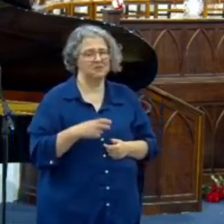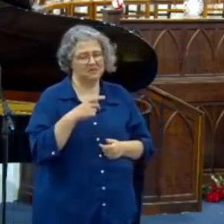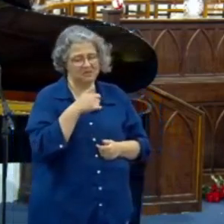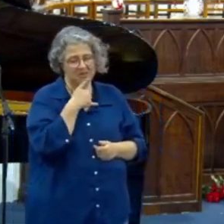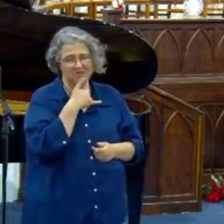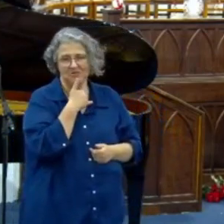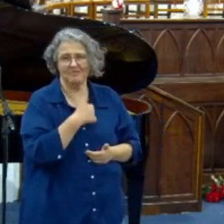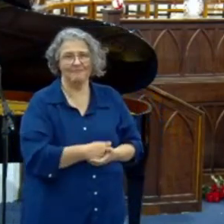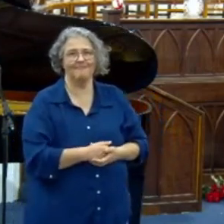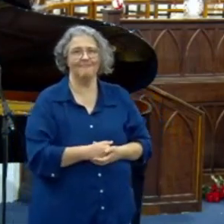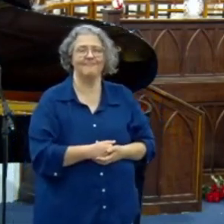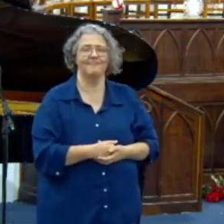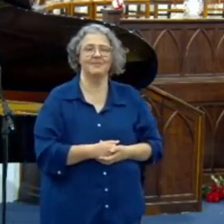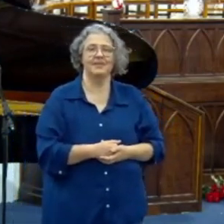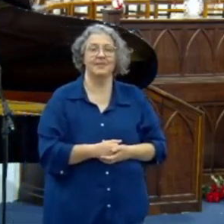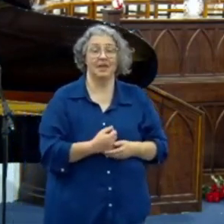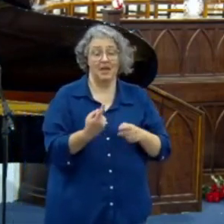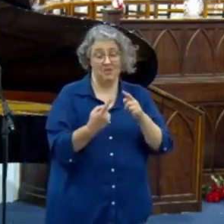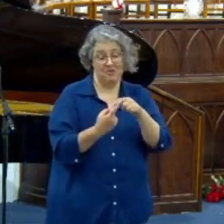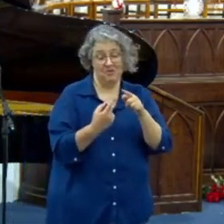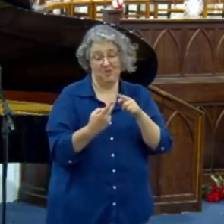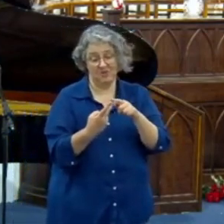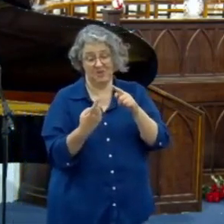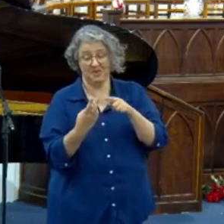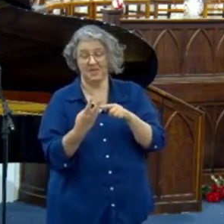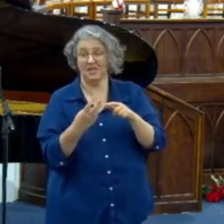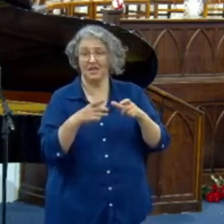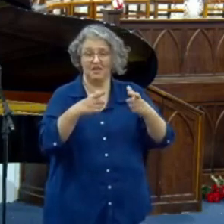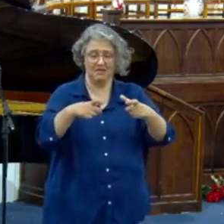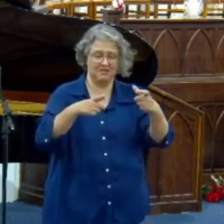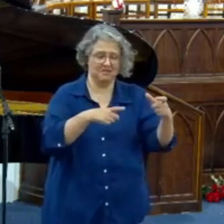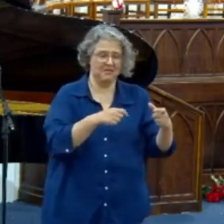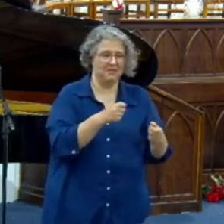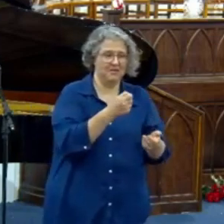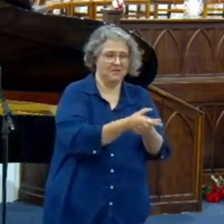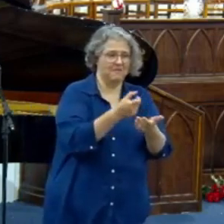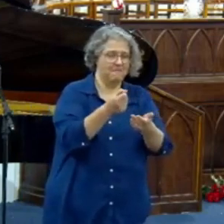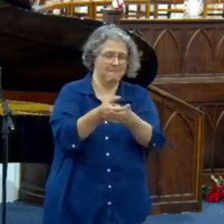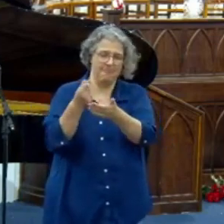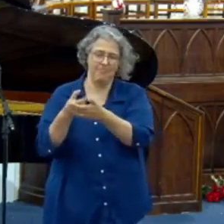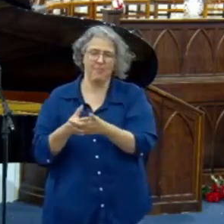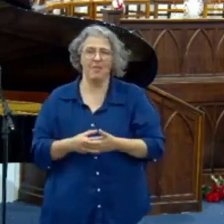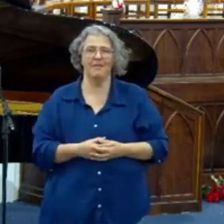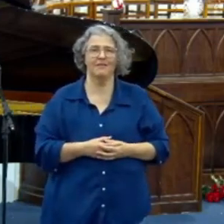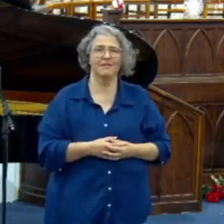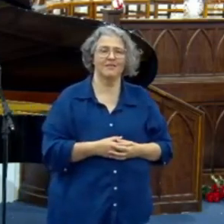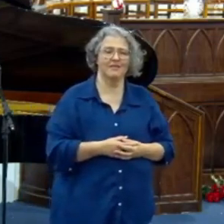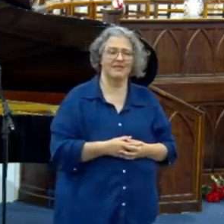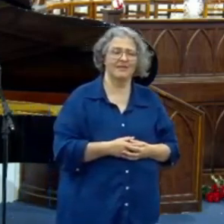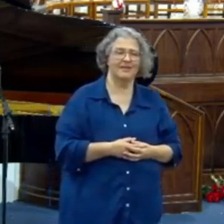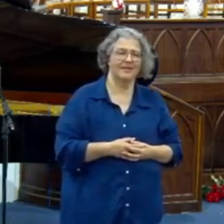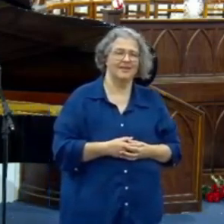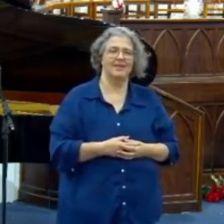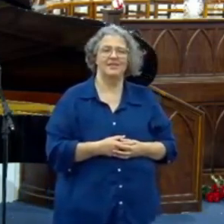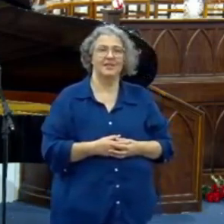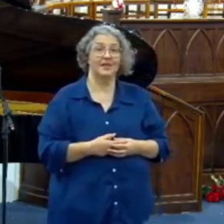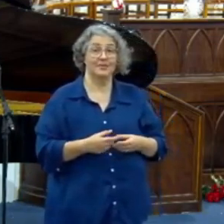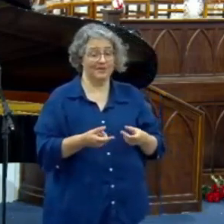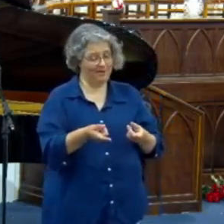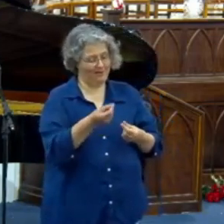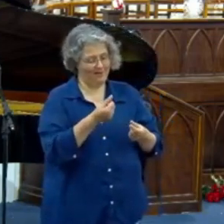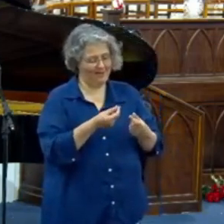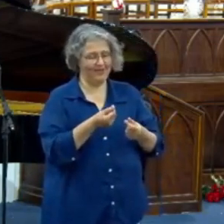Maravilha, uma, duas, três propriedades, podia todo mês ter aquele recurso maravilhoso de tudo